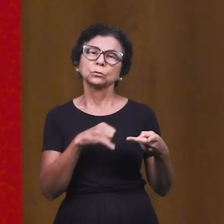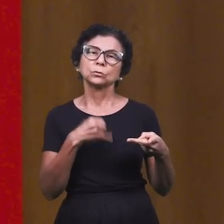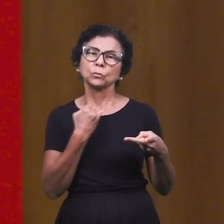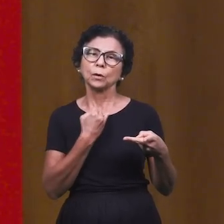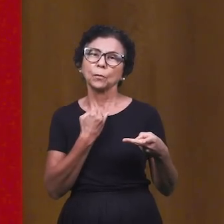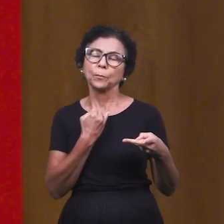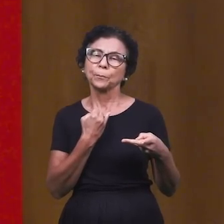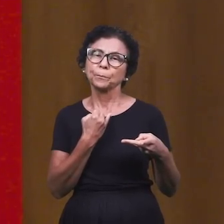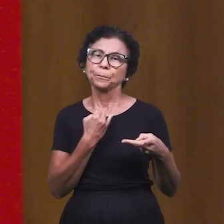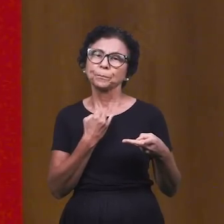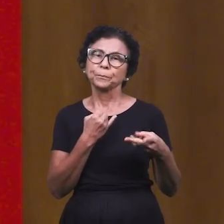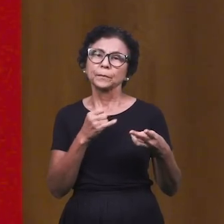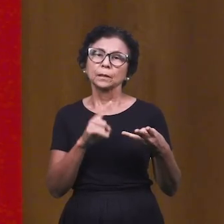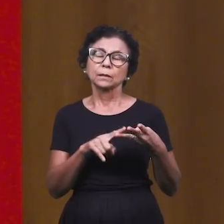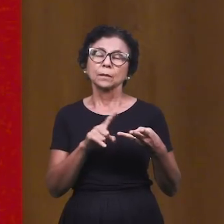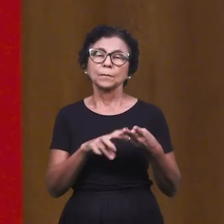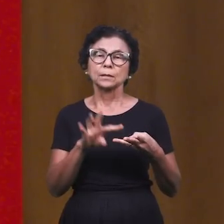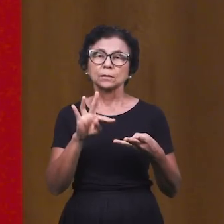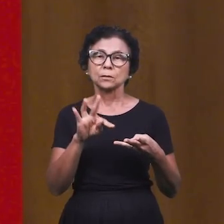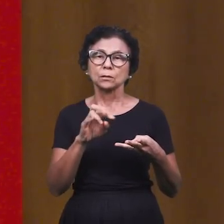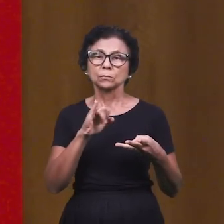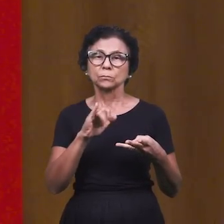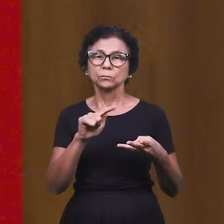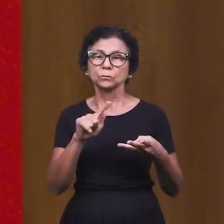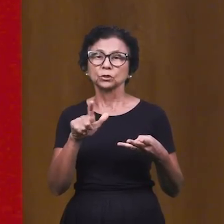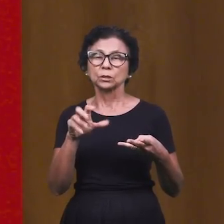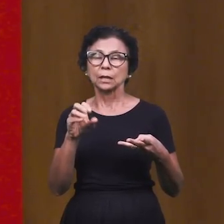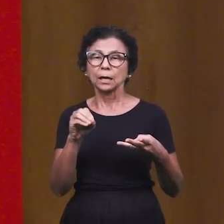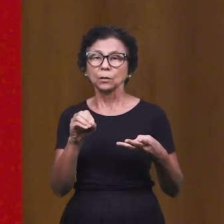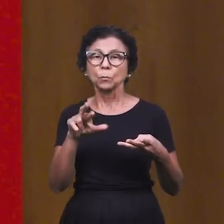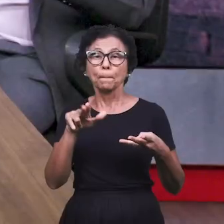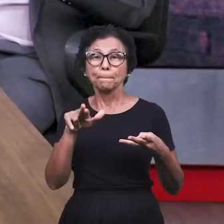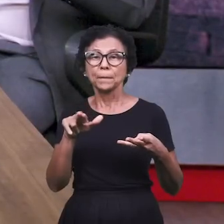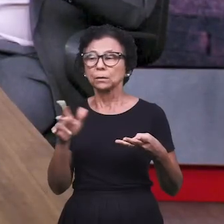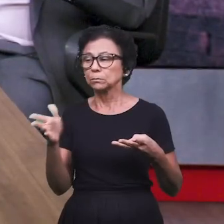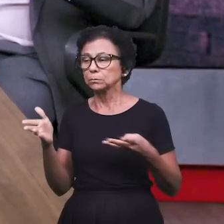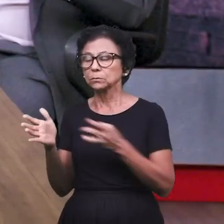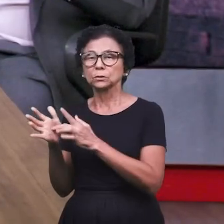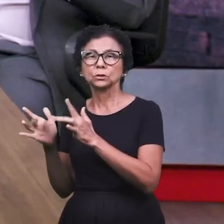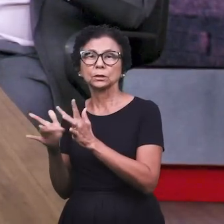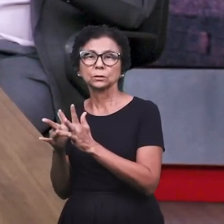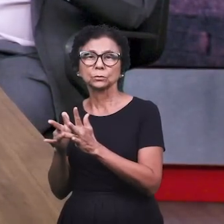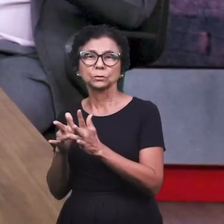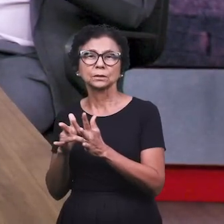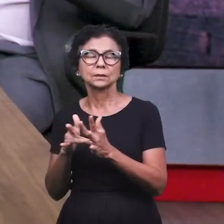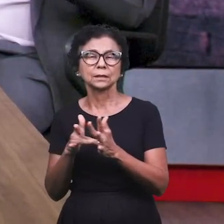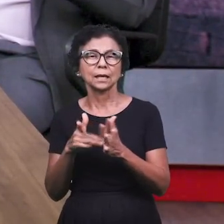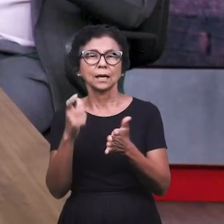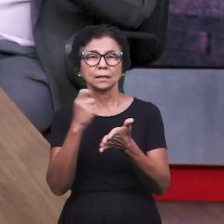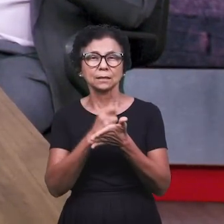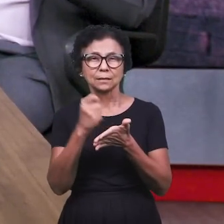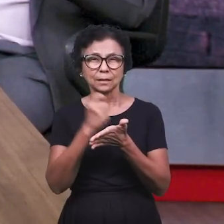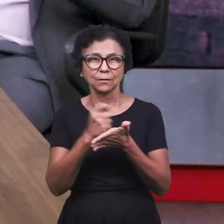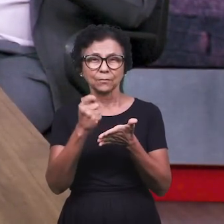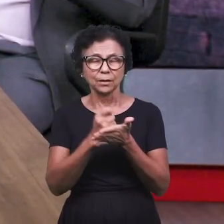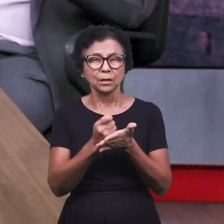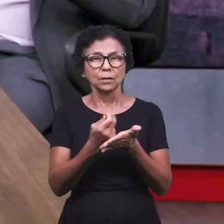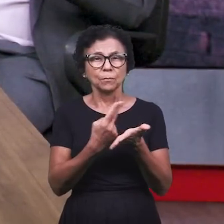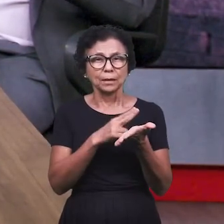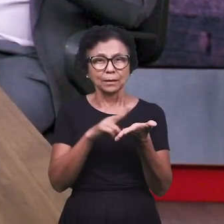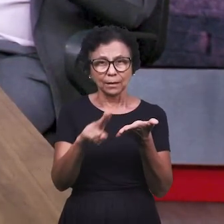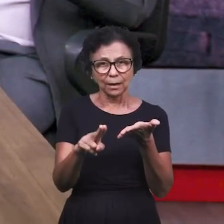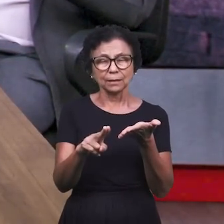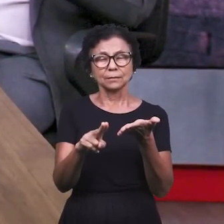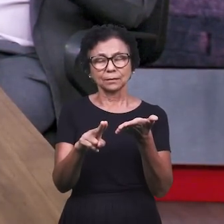de Jesus. Certo? Mais alguma informação, pastor Serão? Que escreveu a epístola, né, de Tiago, a carta que está no Novo